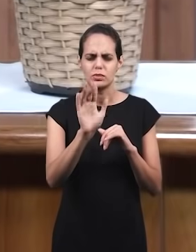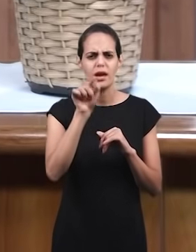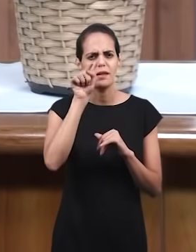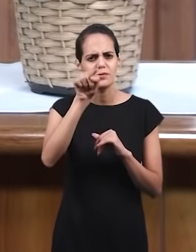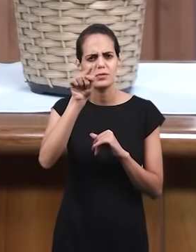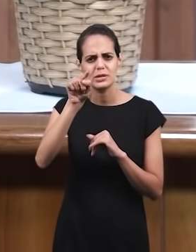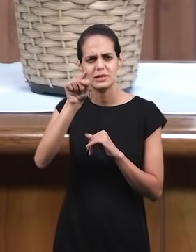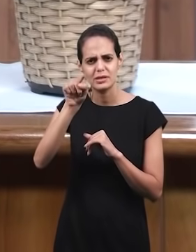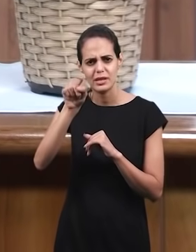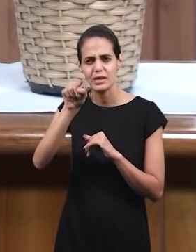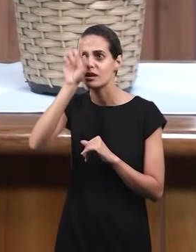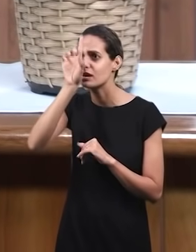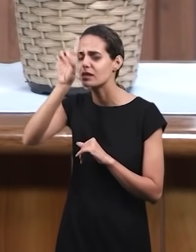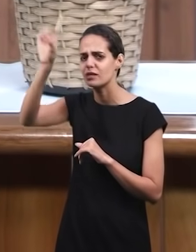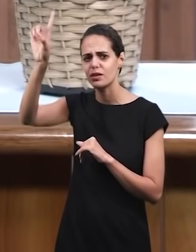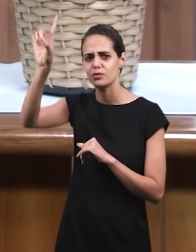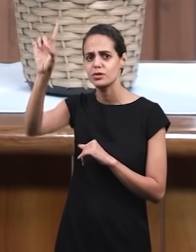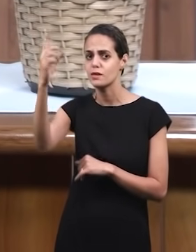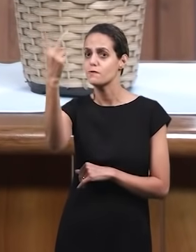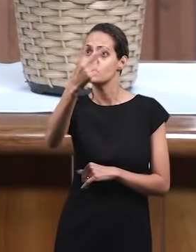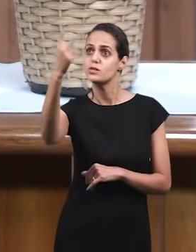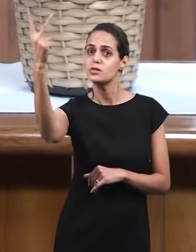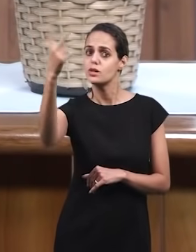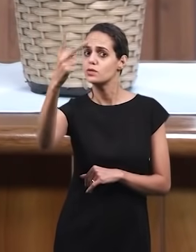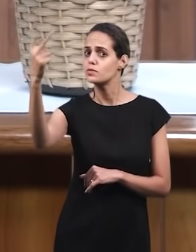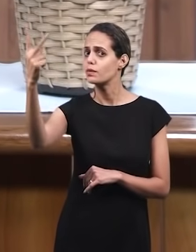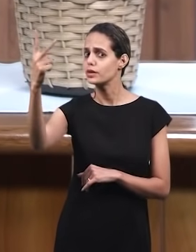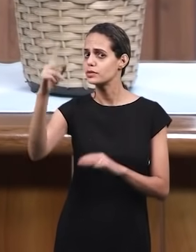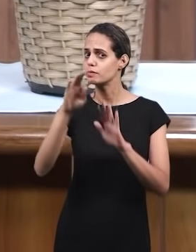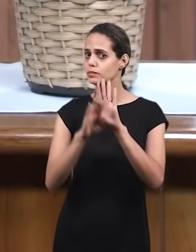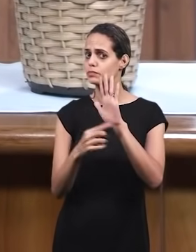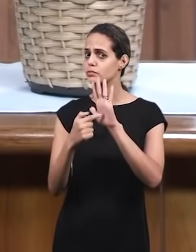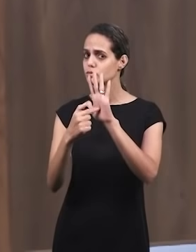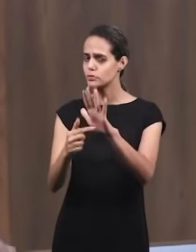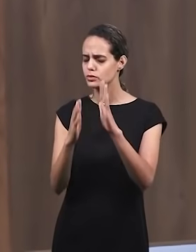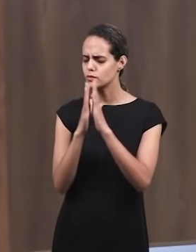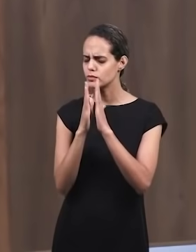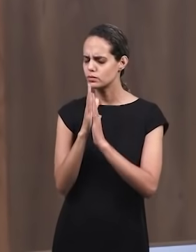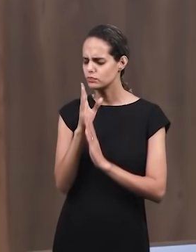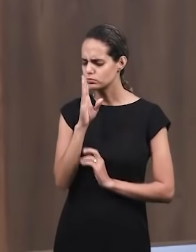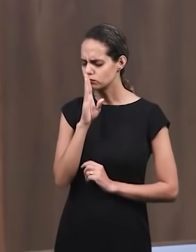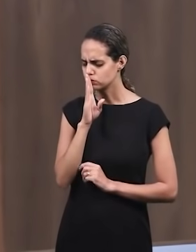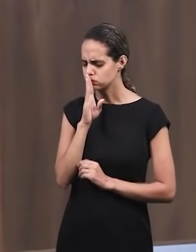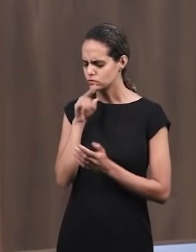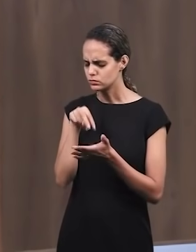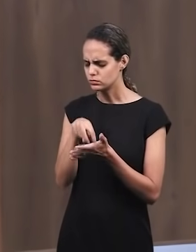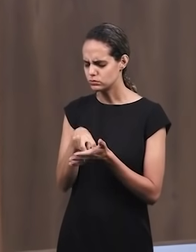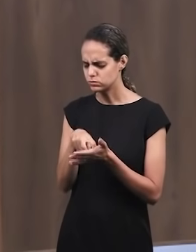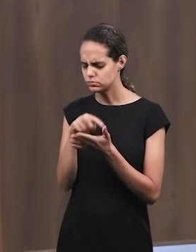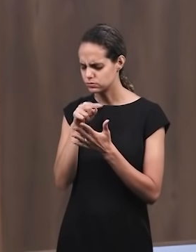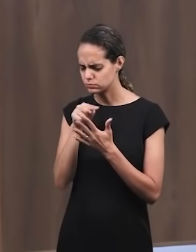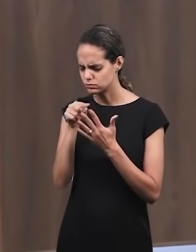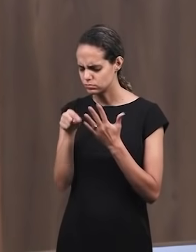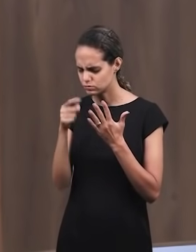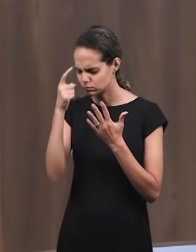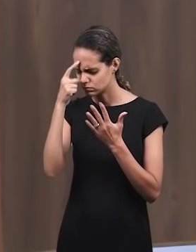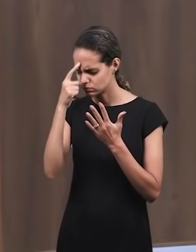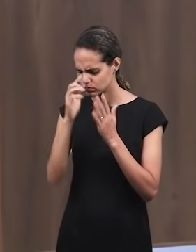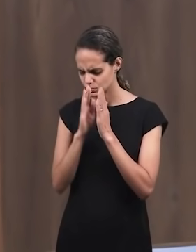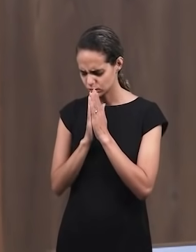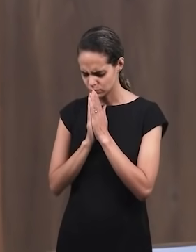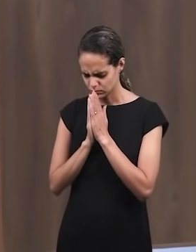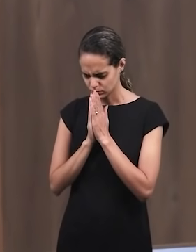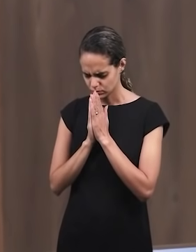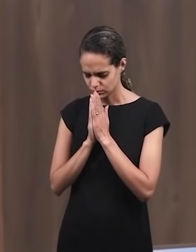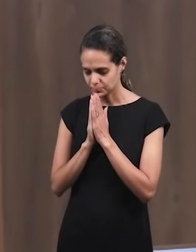Deus. E o texto diz que ela orava silenciosamente, e essa oração dela iria mudar toda a